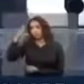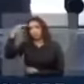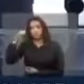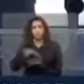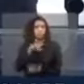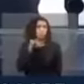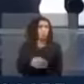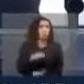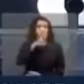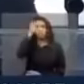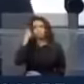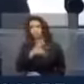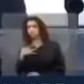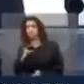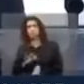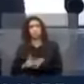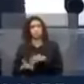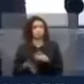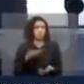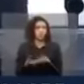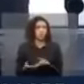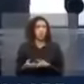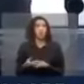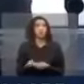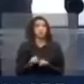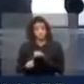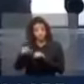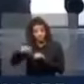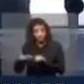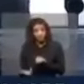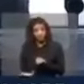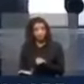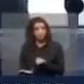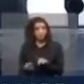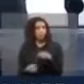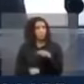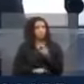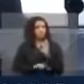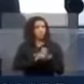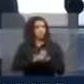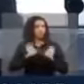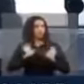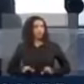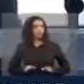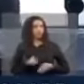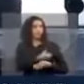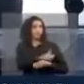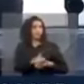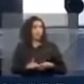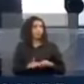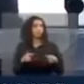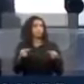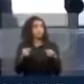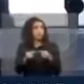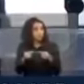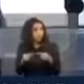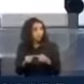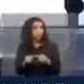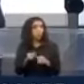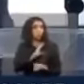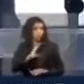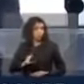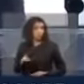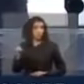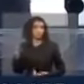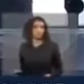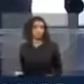idoso, saudável ou doente, é atentado à lei da ética e da moral cristã, pois viola